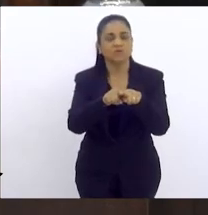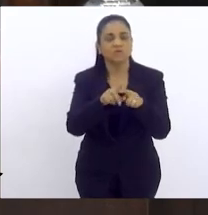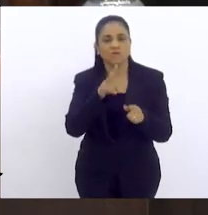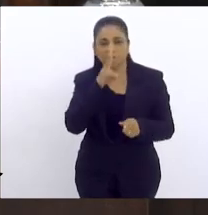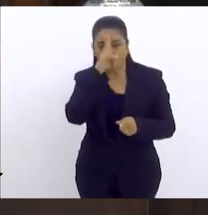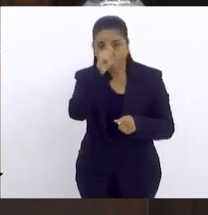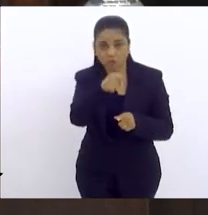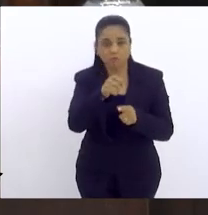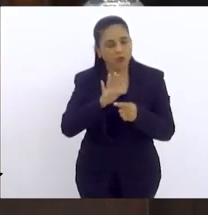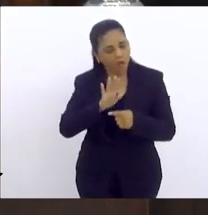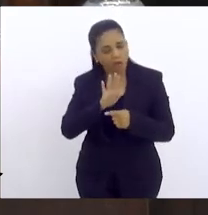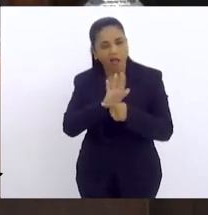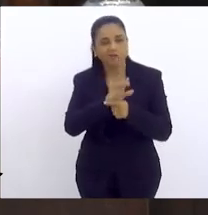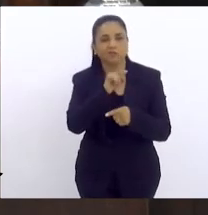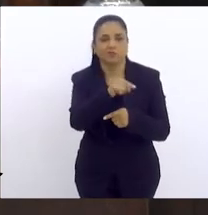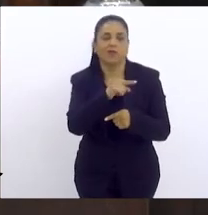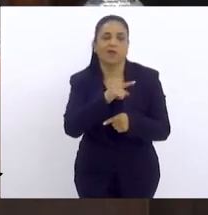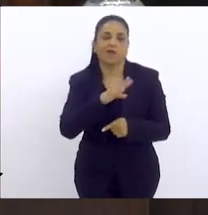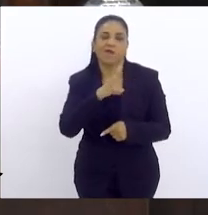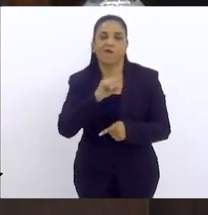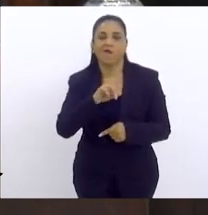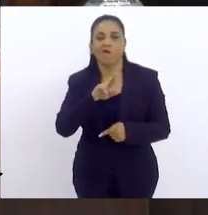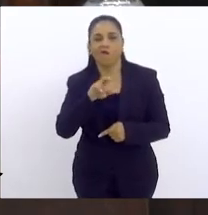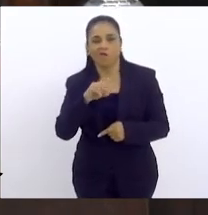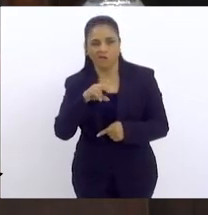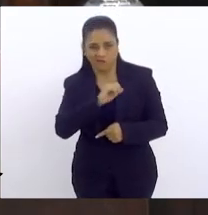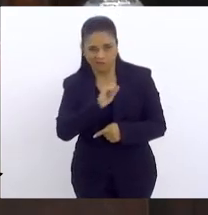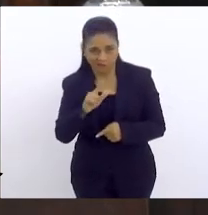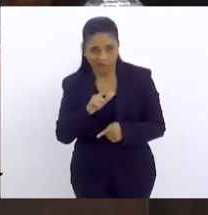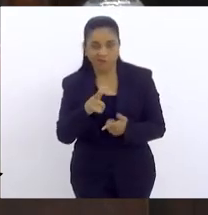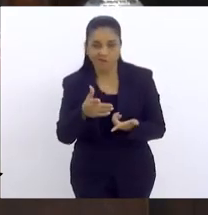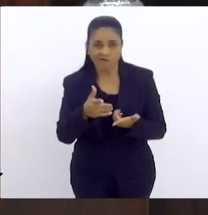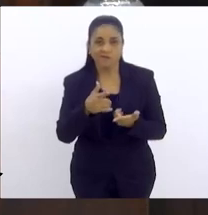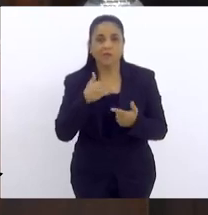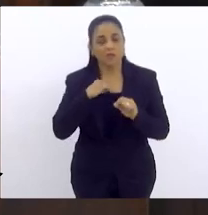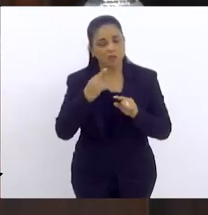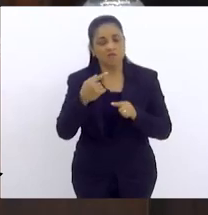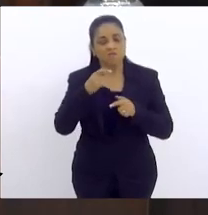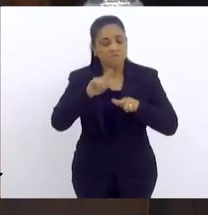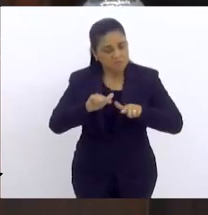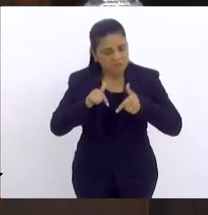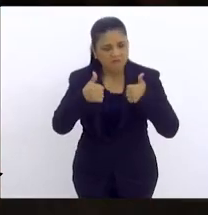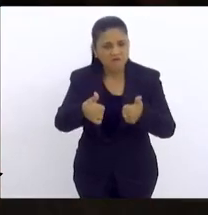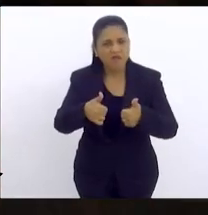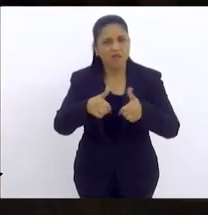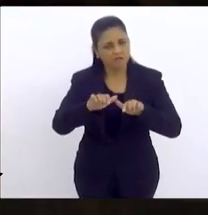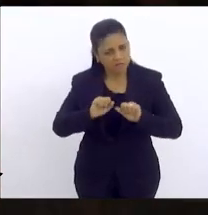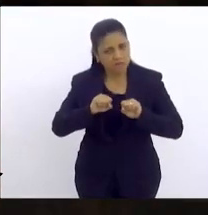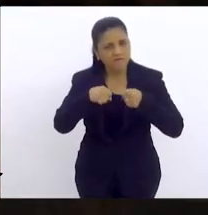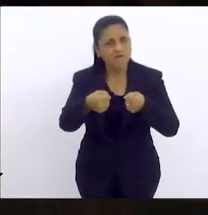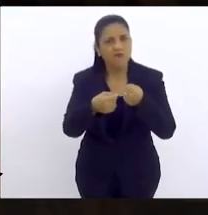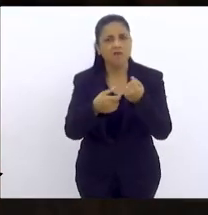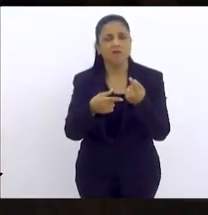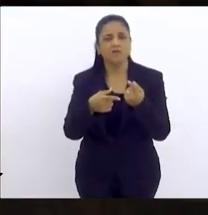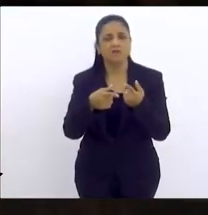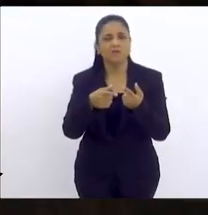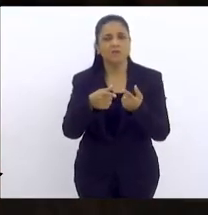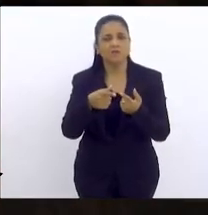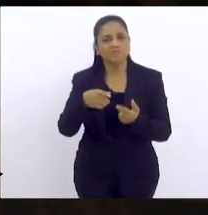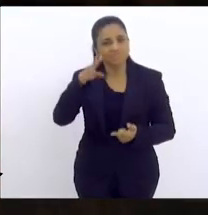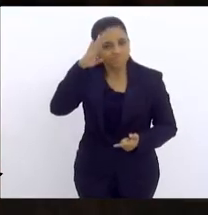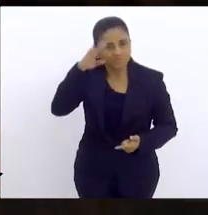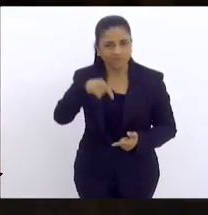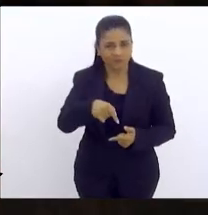pode ter certeza ajudar porque Coronel sempre fala aqui que tem gente que fala que eu defendo muito praz mas eu sei o que é sentar aí